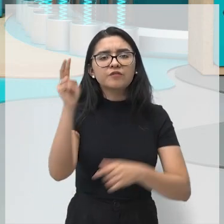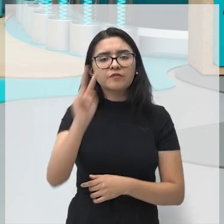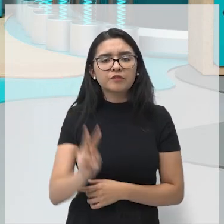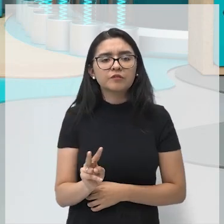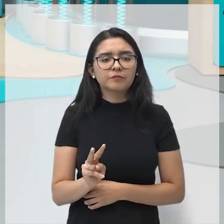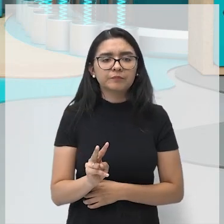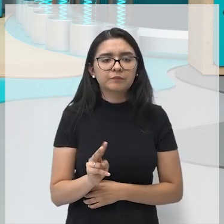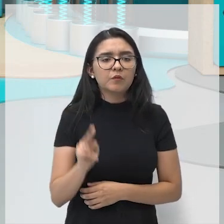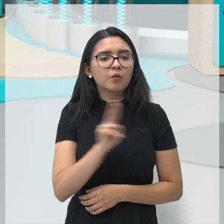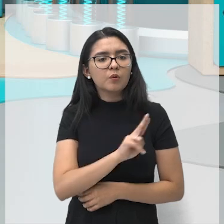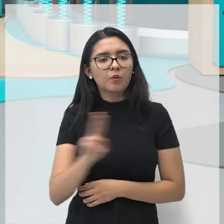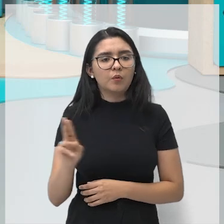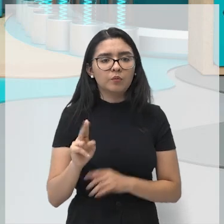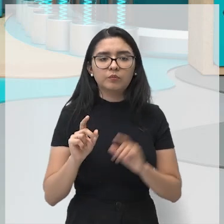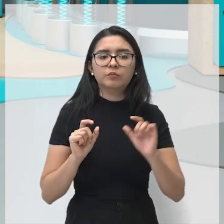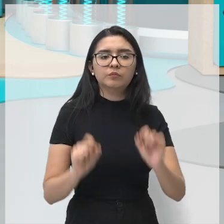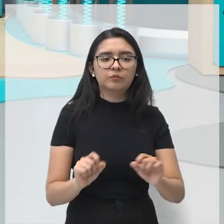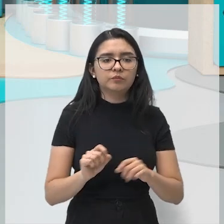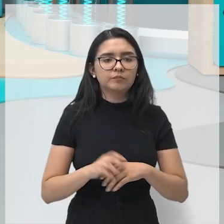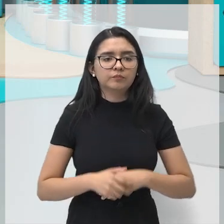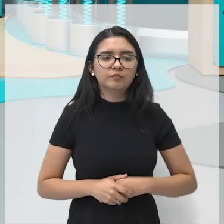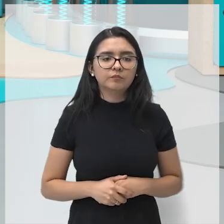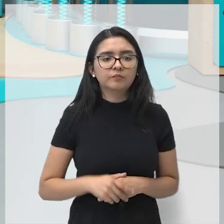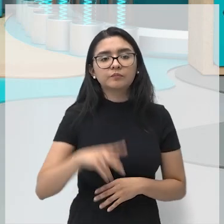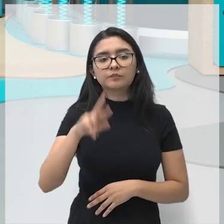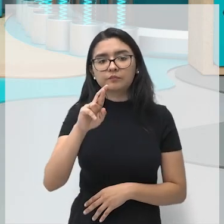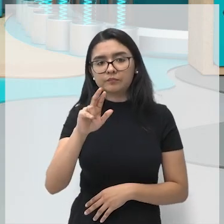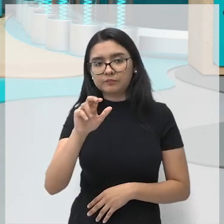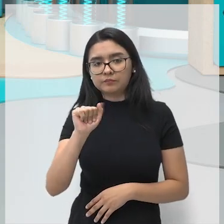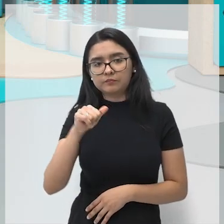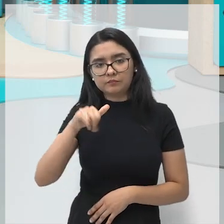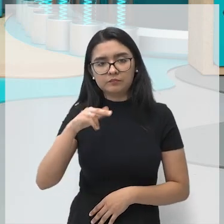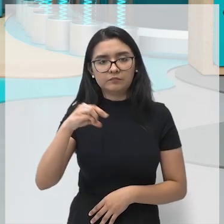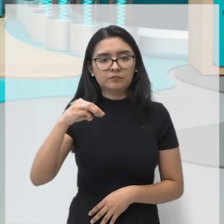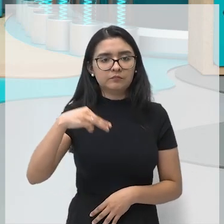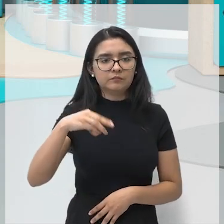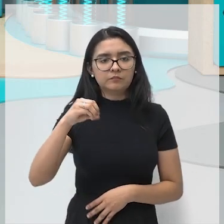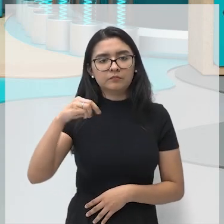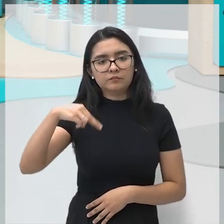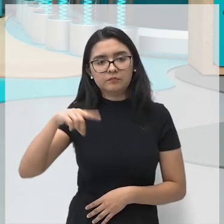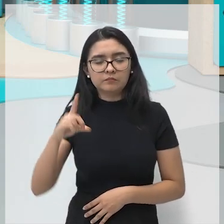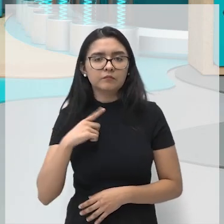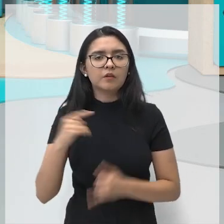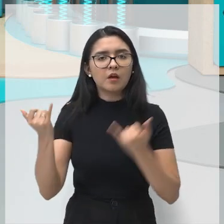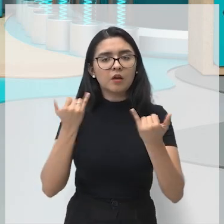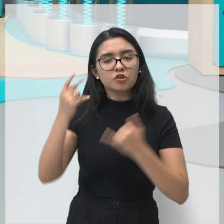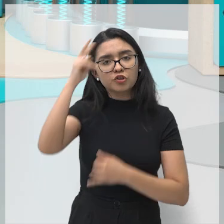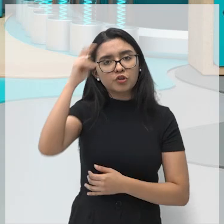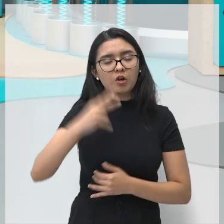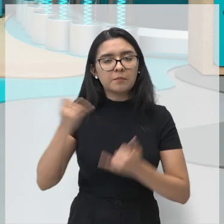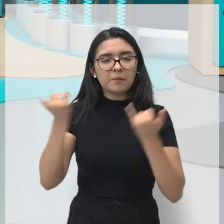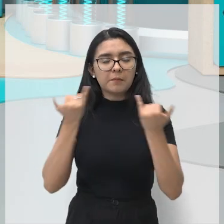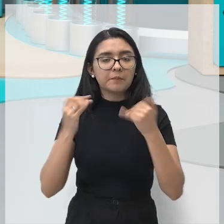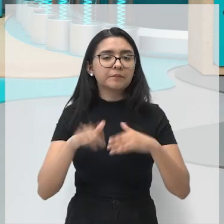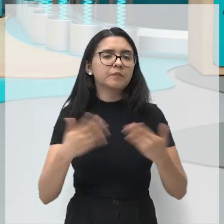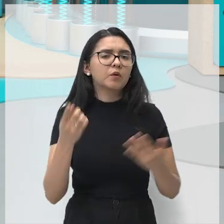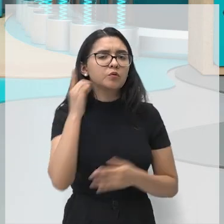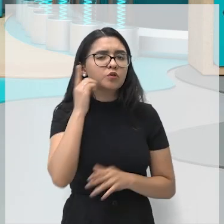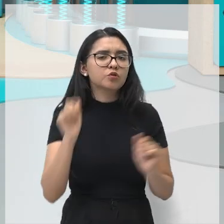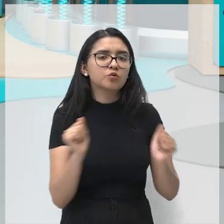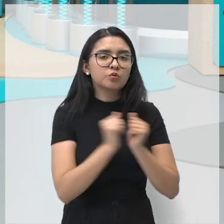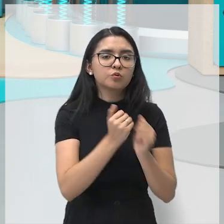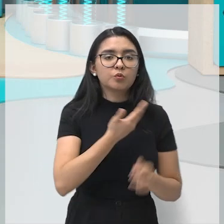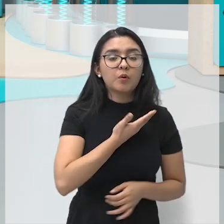Vietnã, Raymond Bell, que ele ouvia as histórias ali contadas pelo pai. Até que um dia, olha só, ele, junto